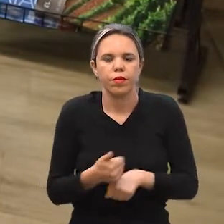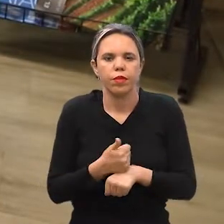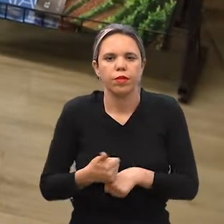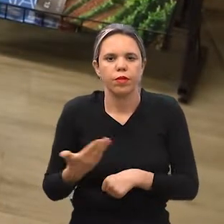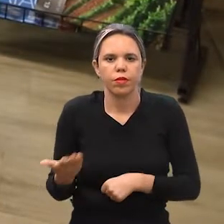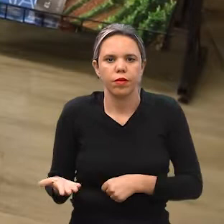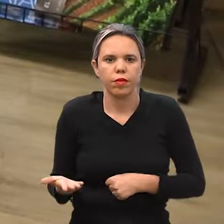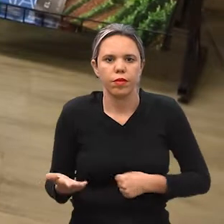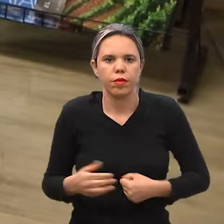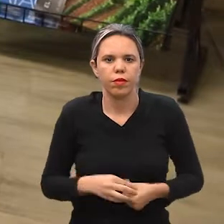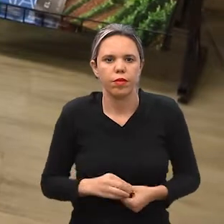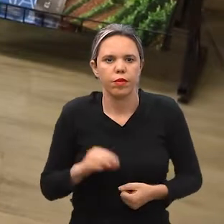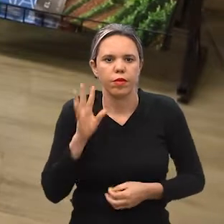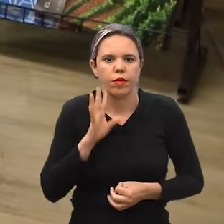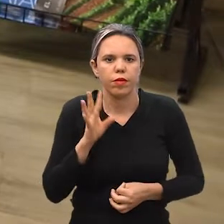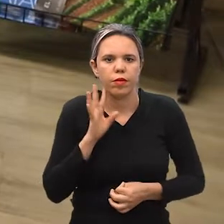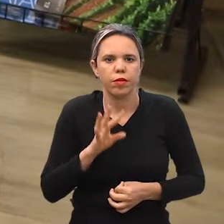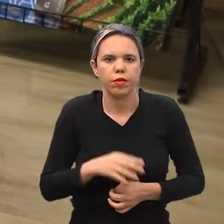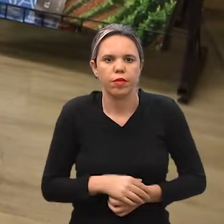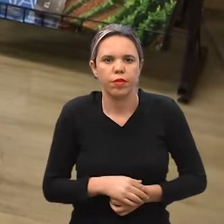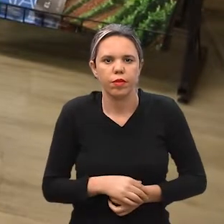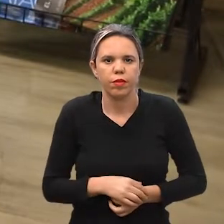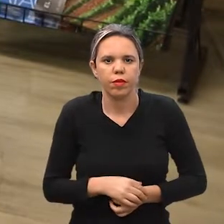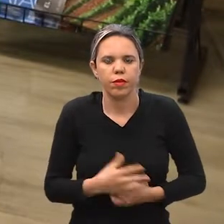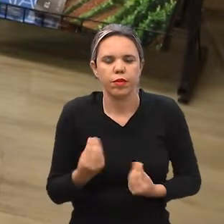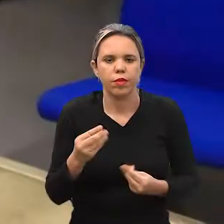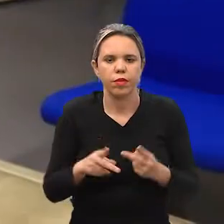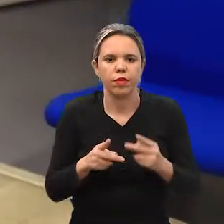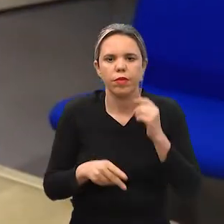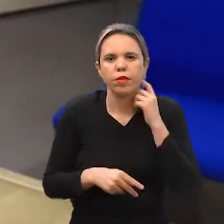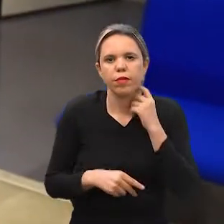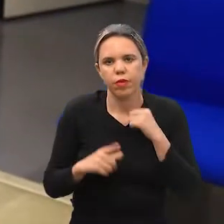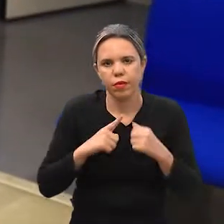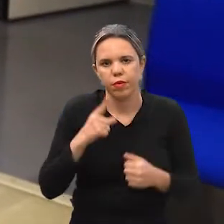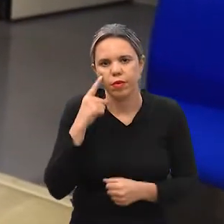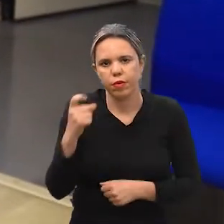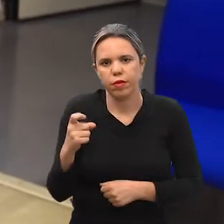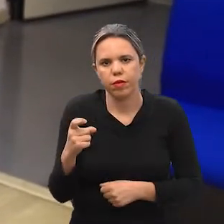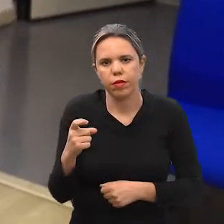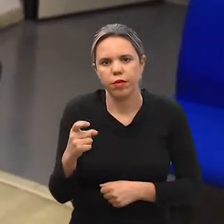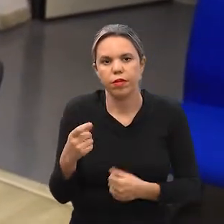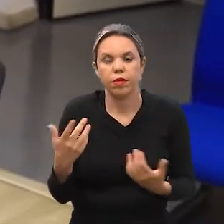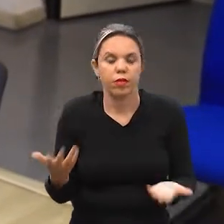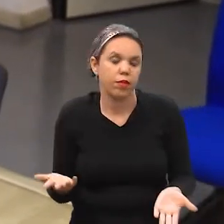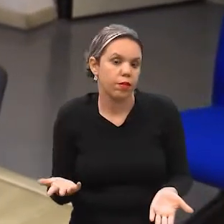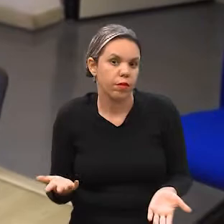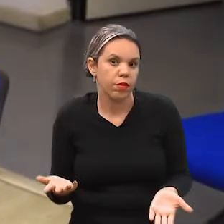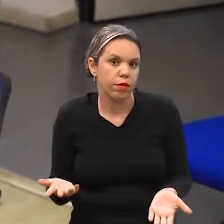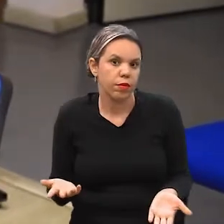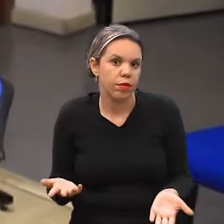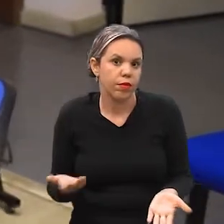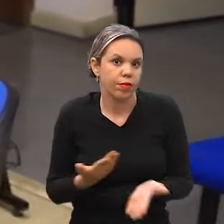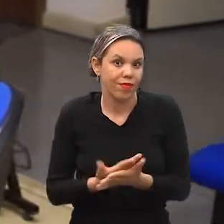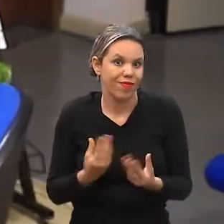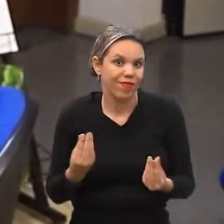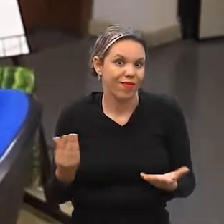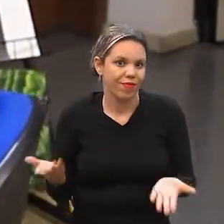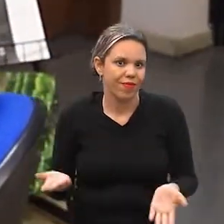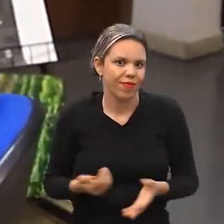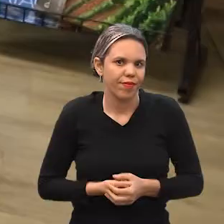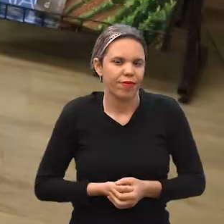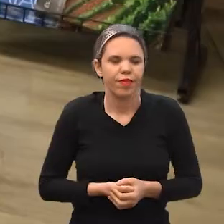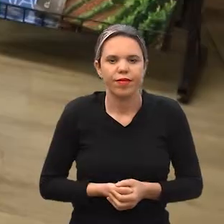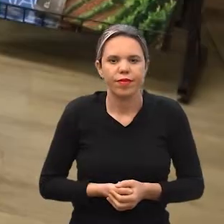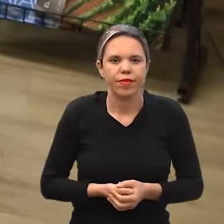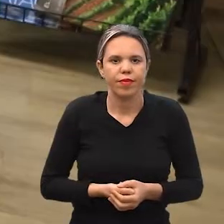profissão bacana, né? Muita gente tem interesse e tudo mais, mas tem que estudar muito, né,